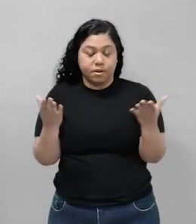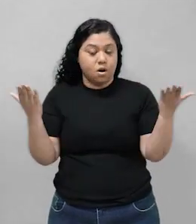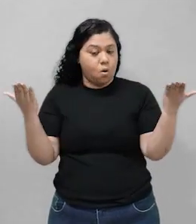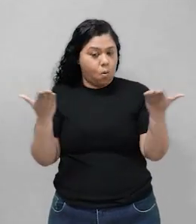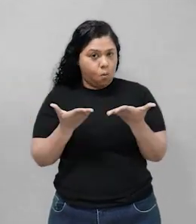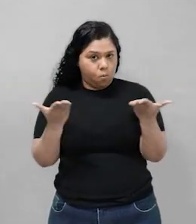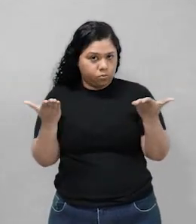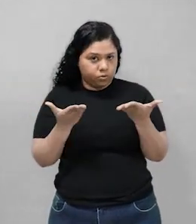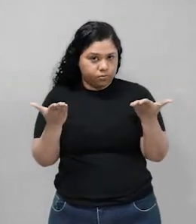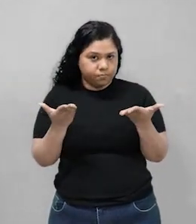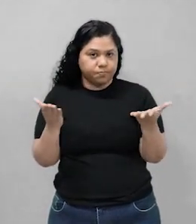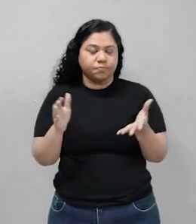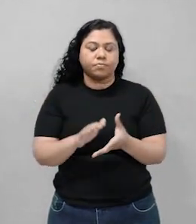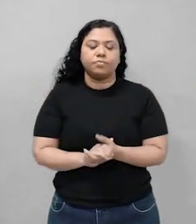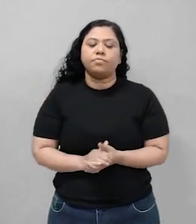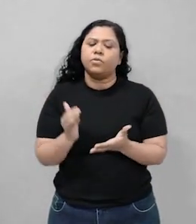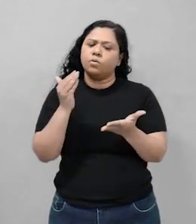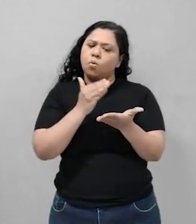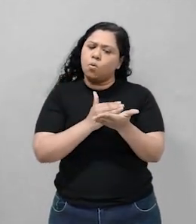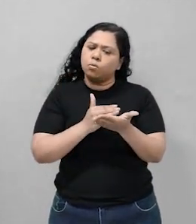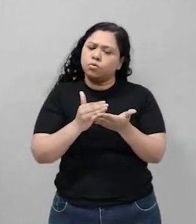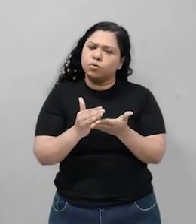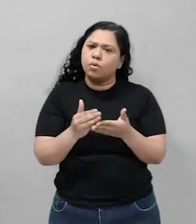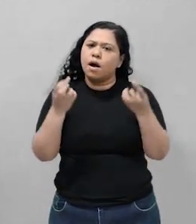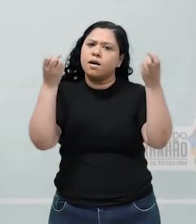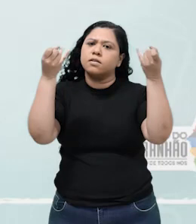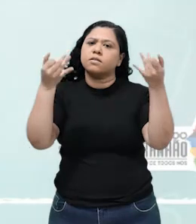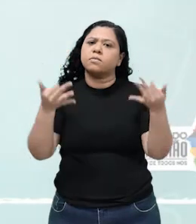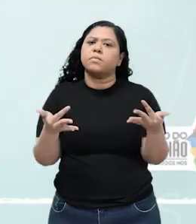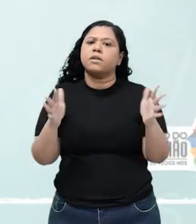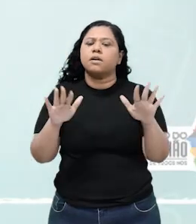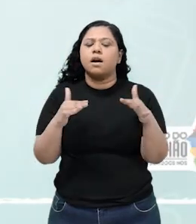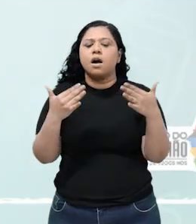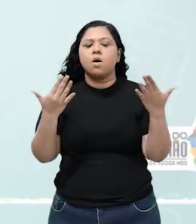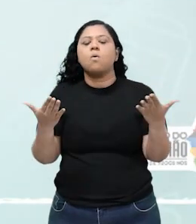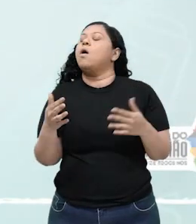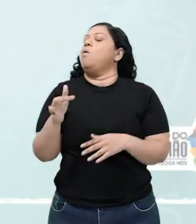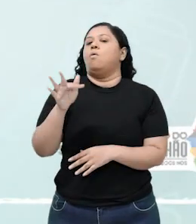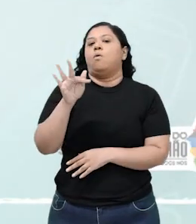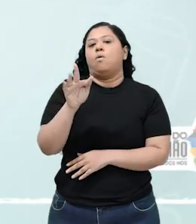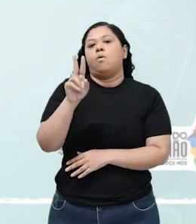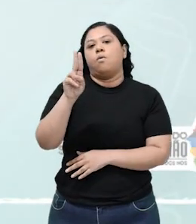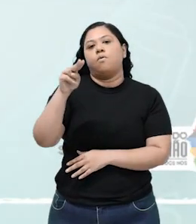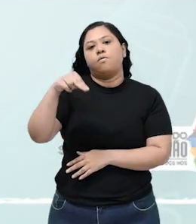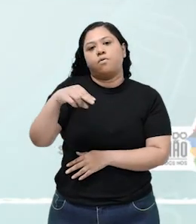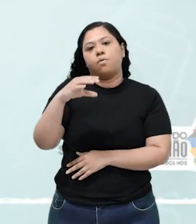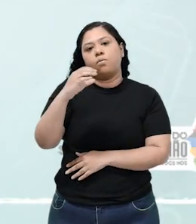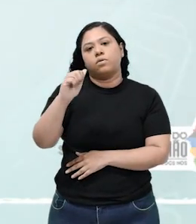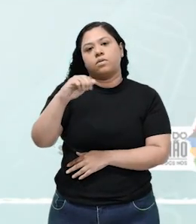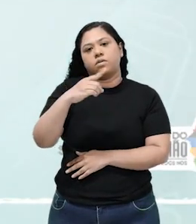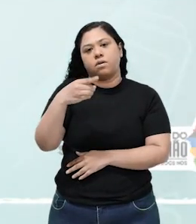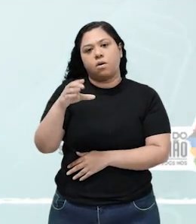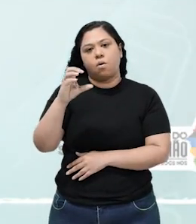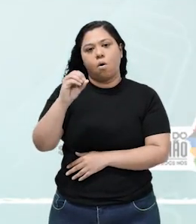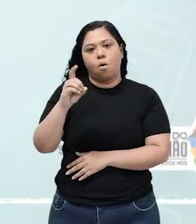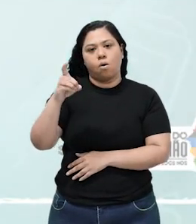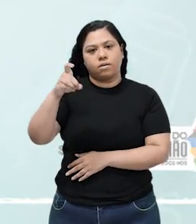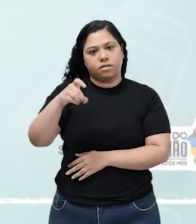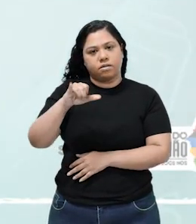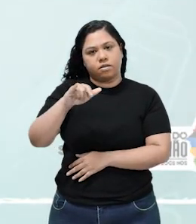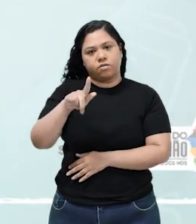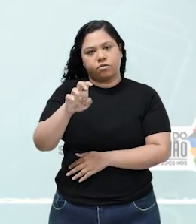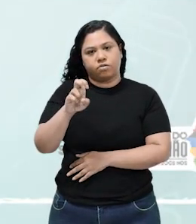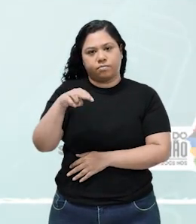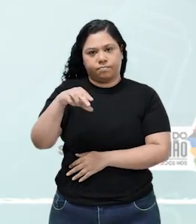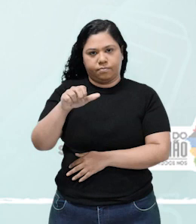nós vamos continuar a falar das funções oxigenadas. Basicamente, hoje nós vamos